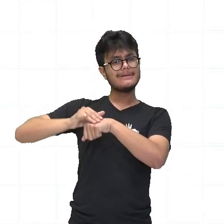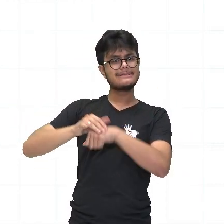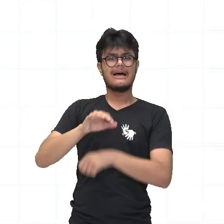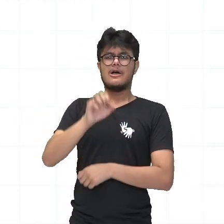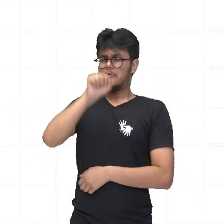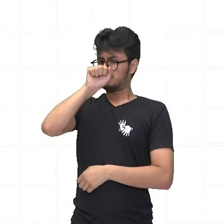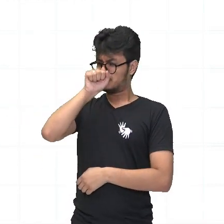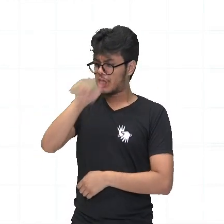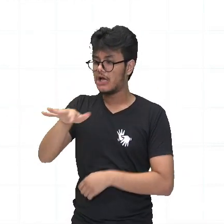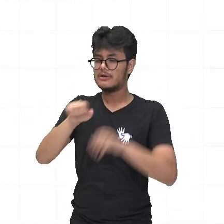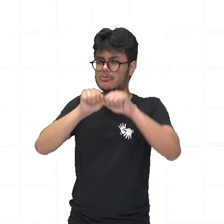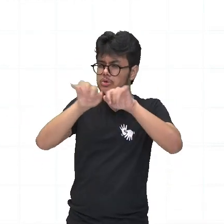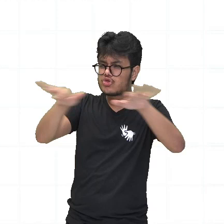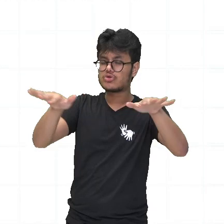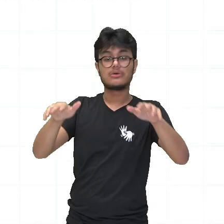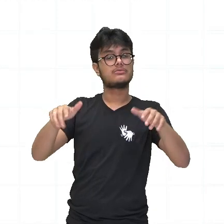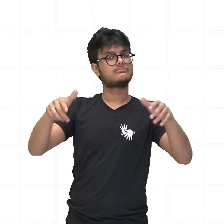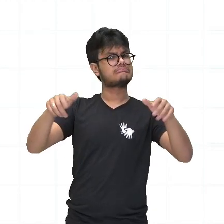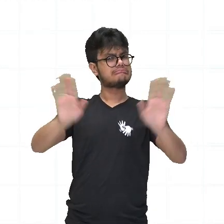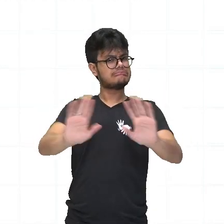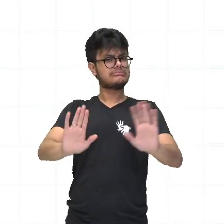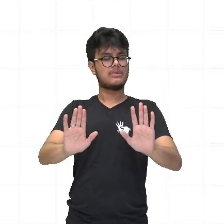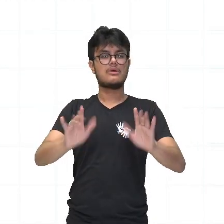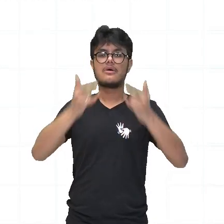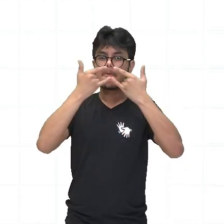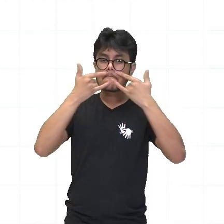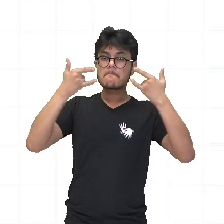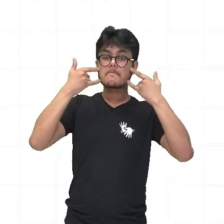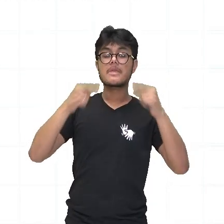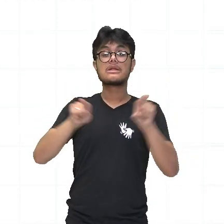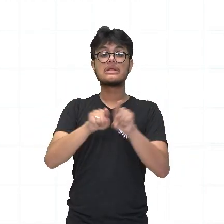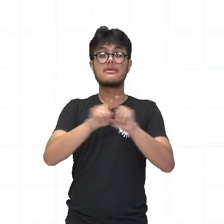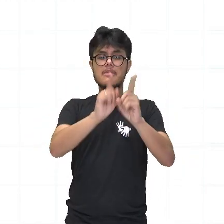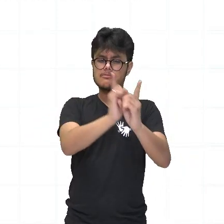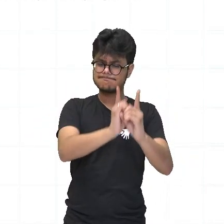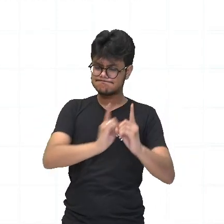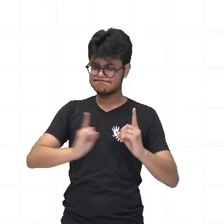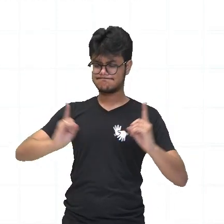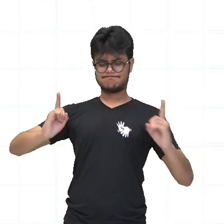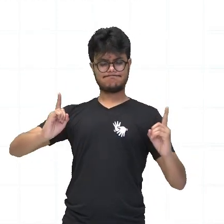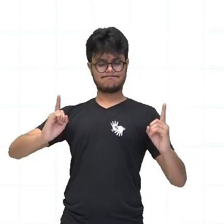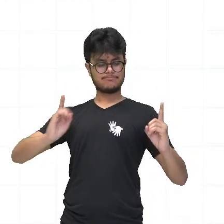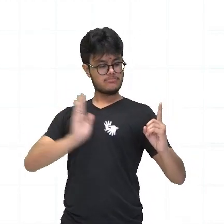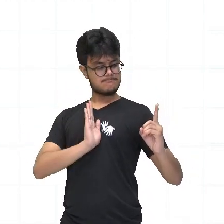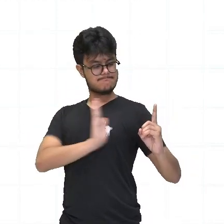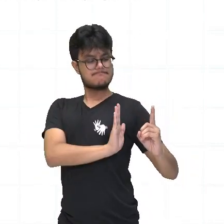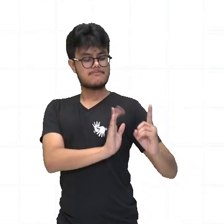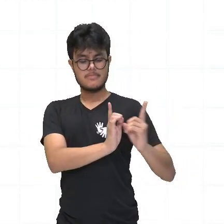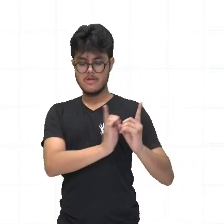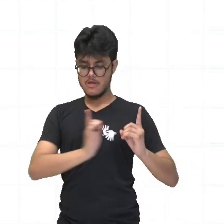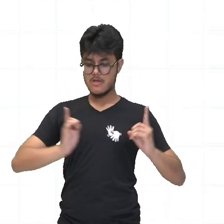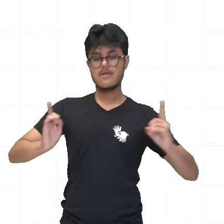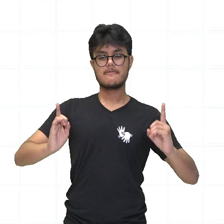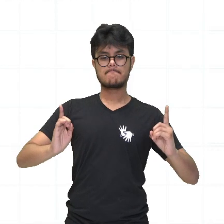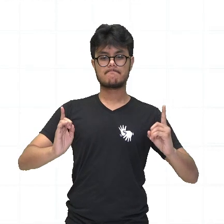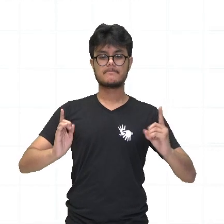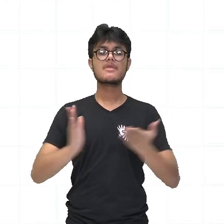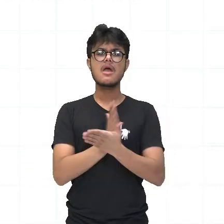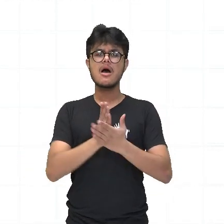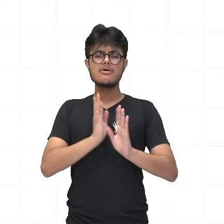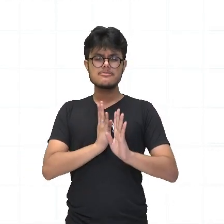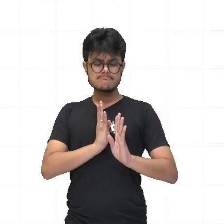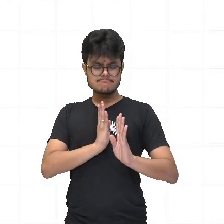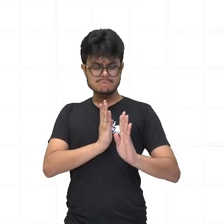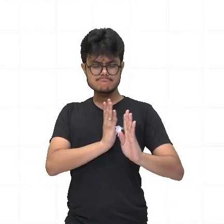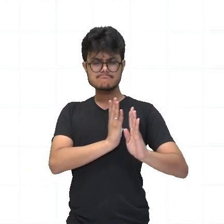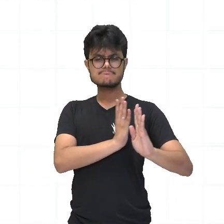outras. Distanciamento social e barreiras sanitárias em aeroportos. Os aeroportos são